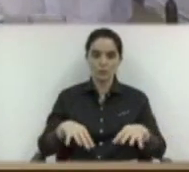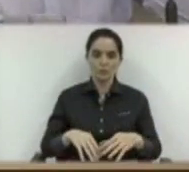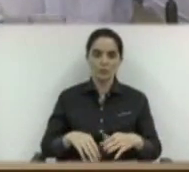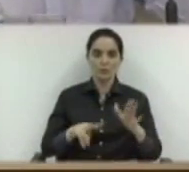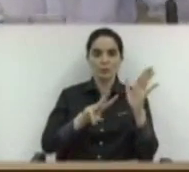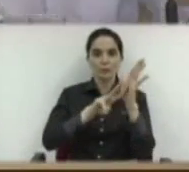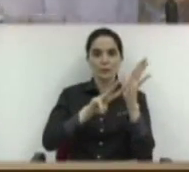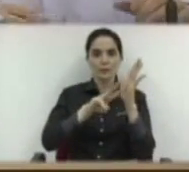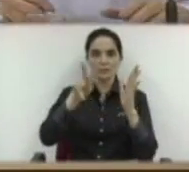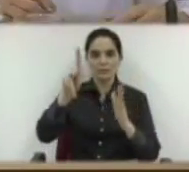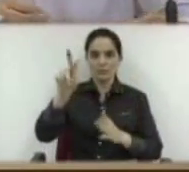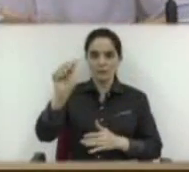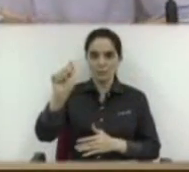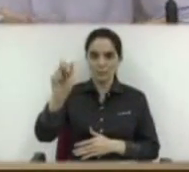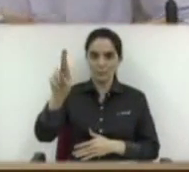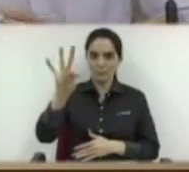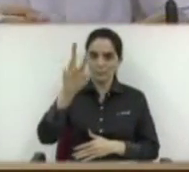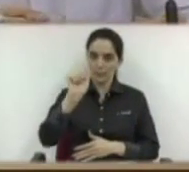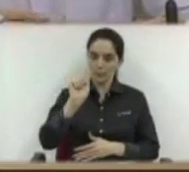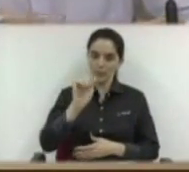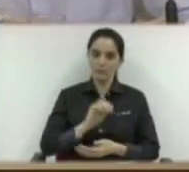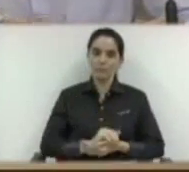item 3º da pauta.